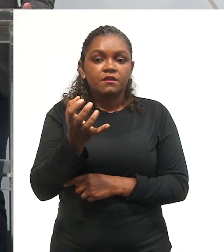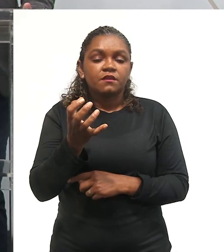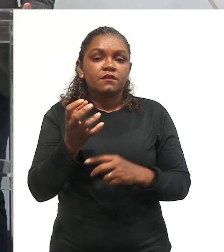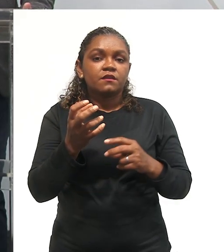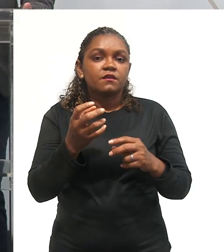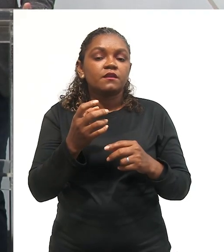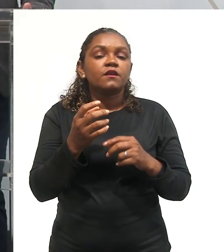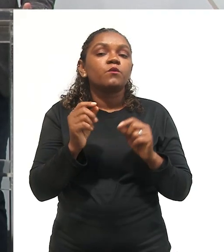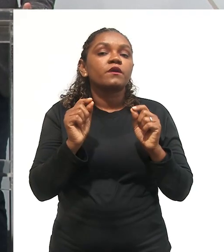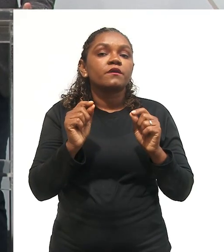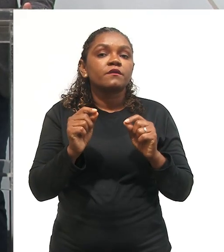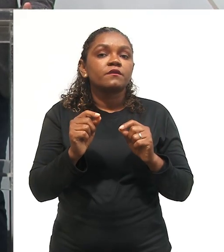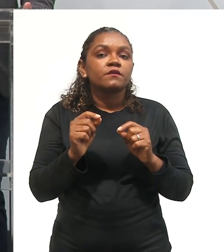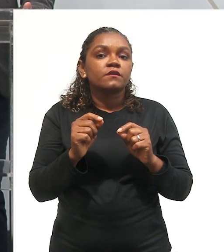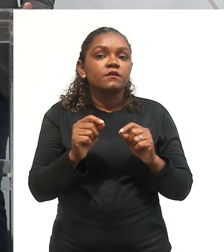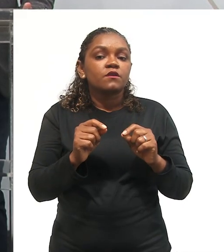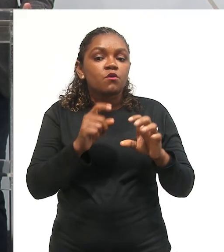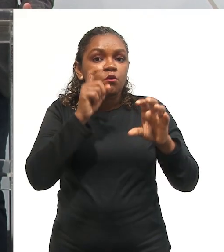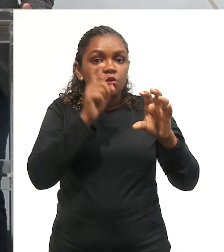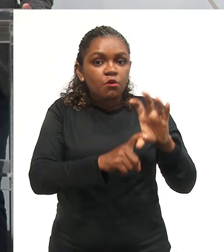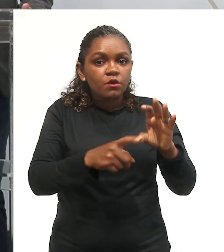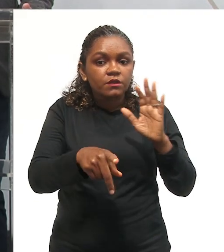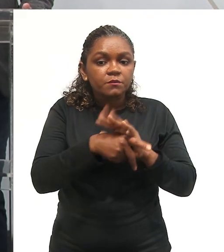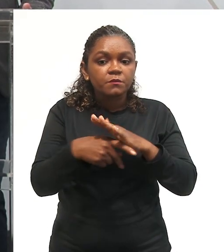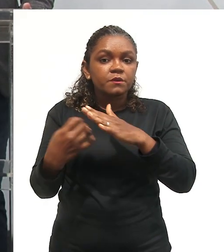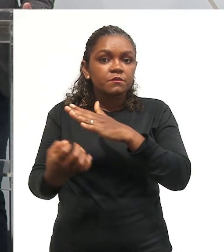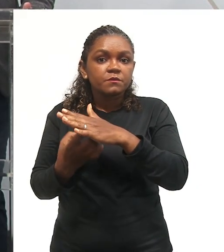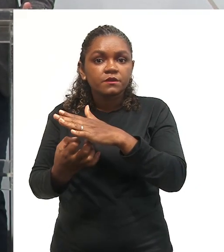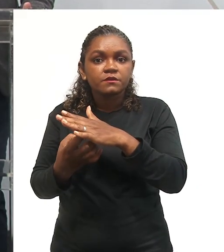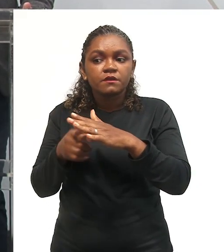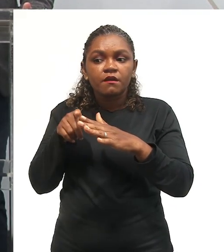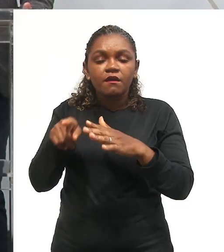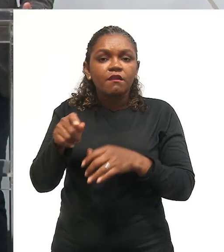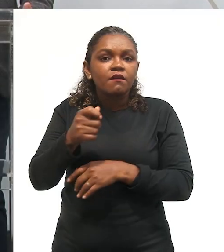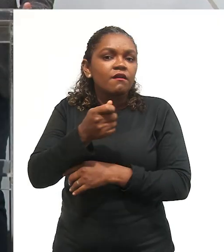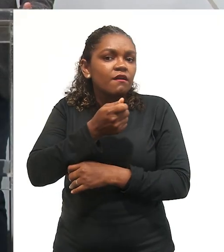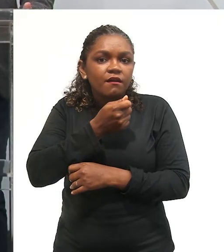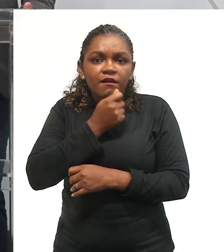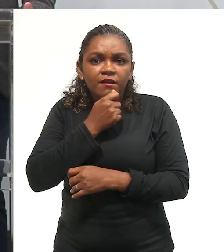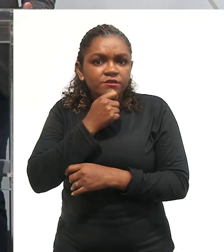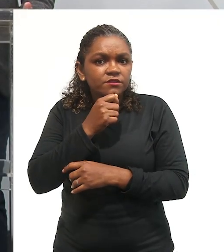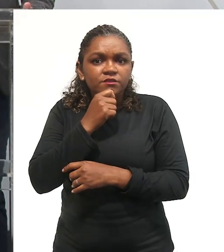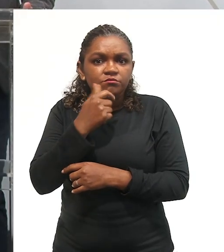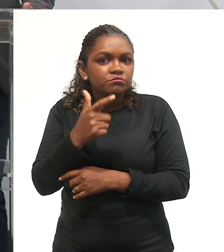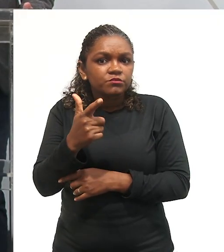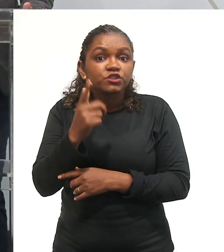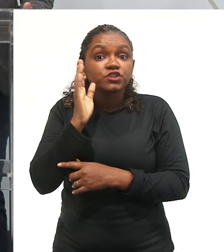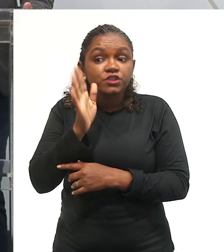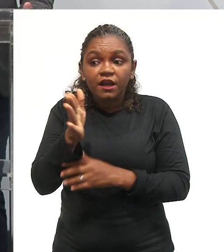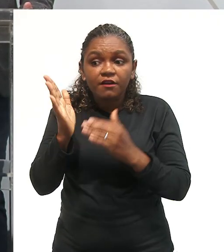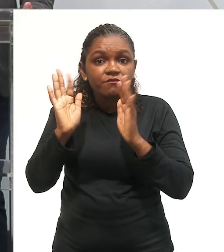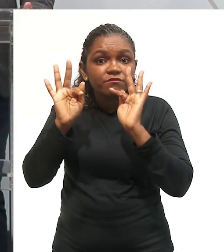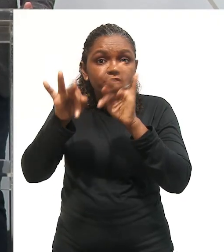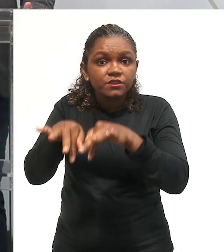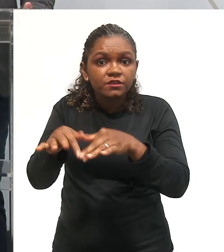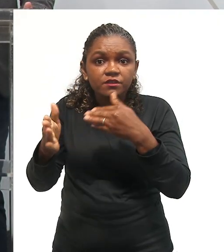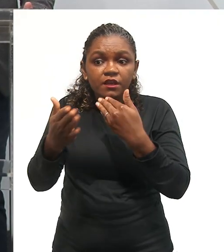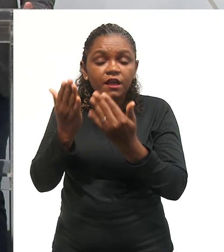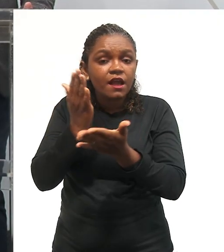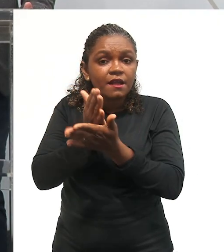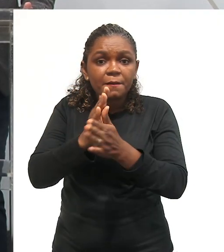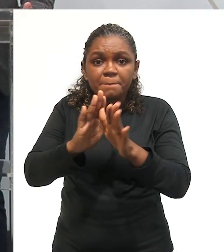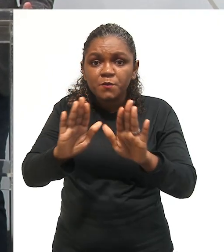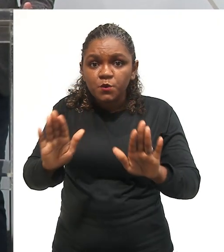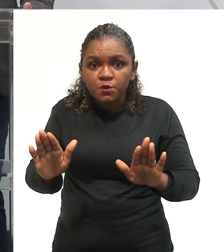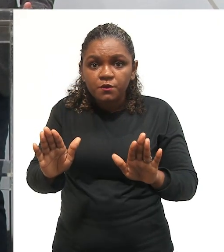e está em busca de receber dívidas de uma empresa que não está mais em funcionamento. E aí é importante então que você saiba